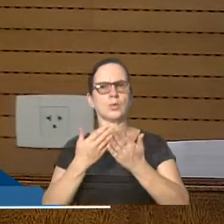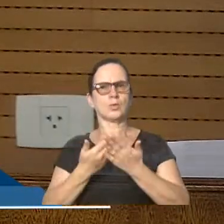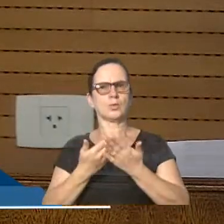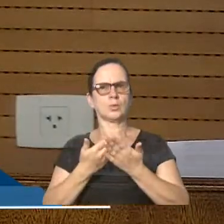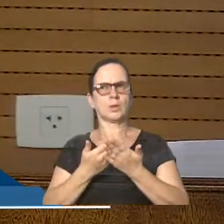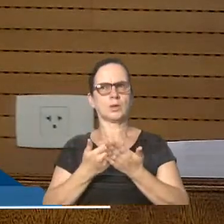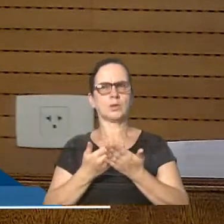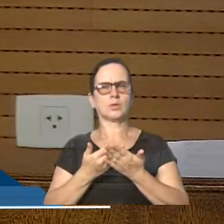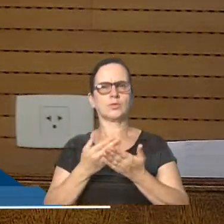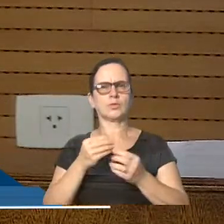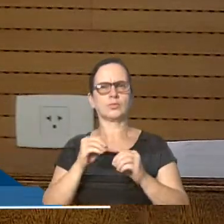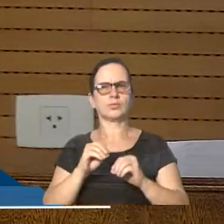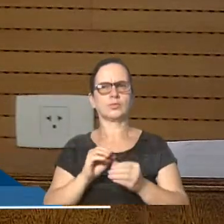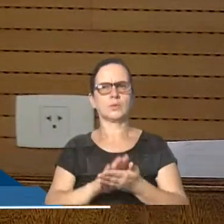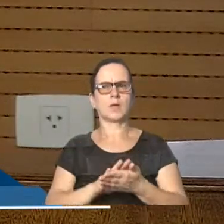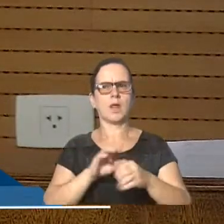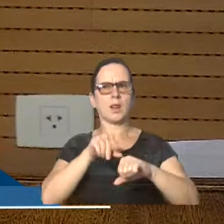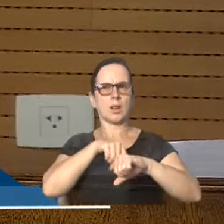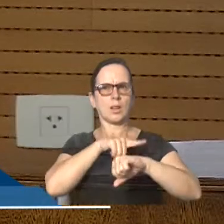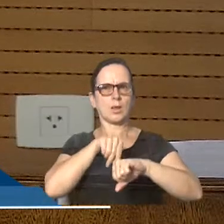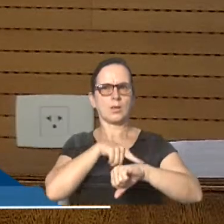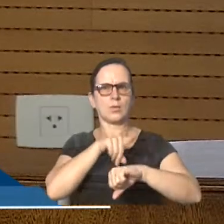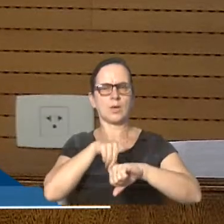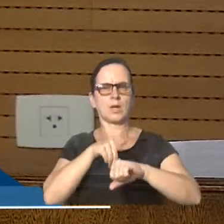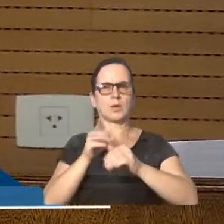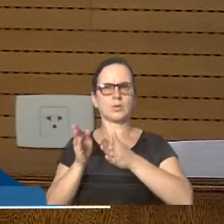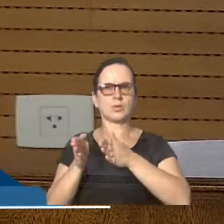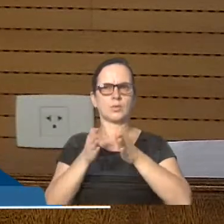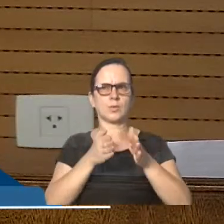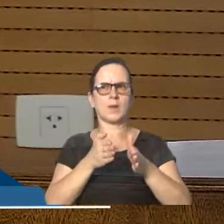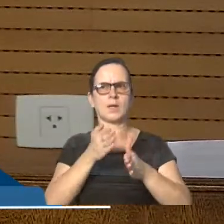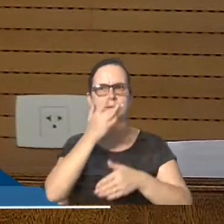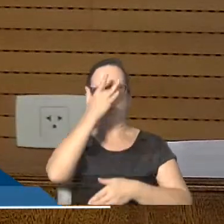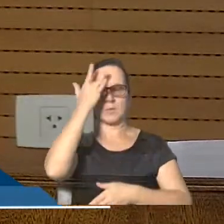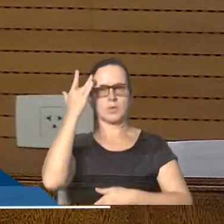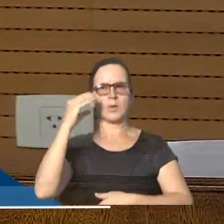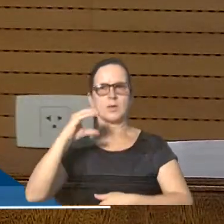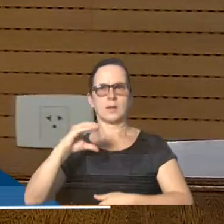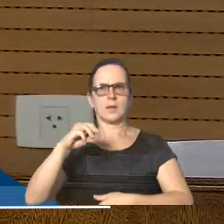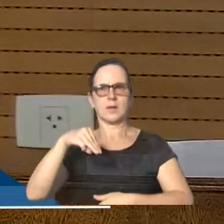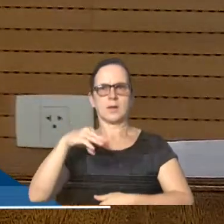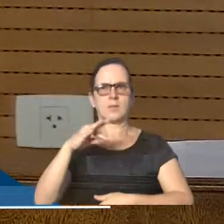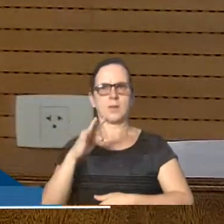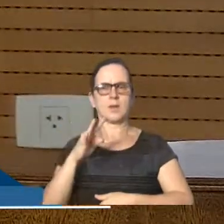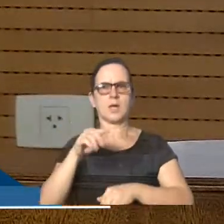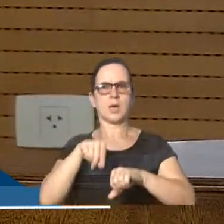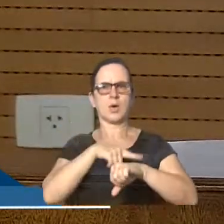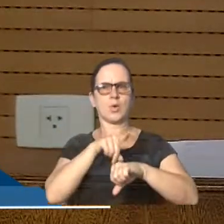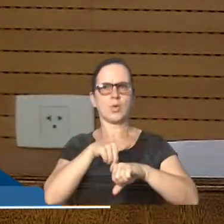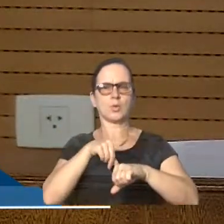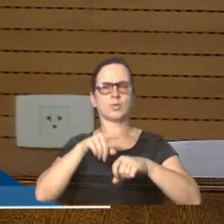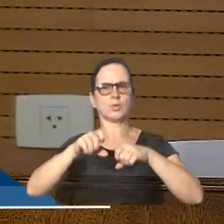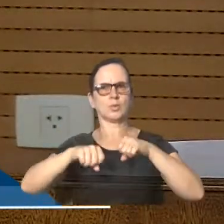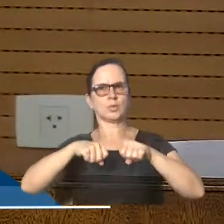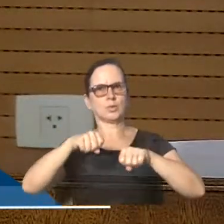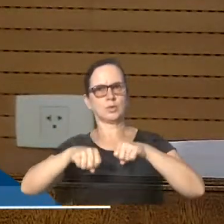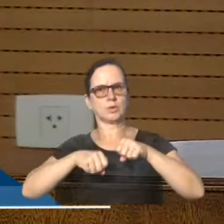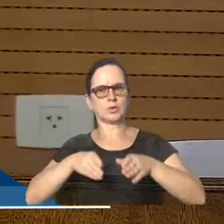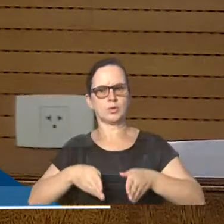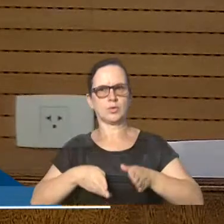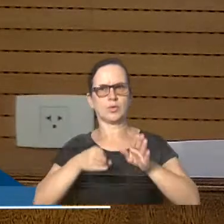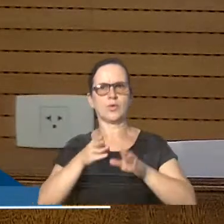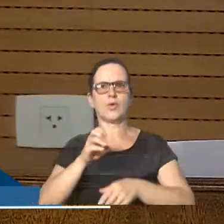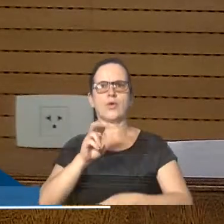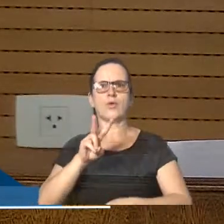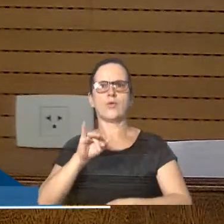de plantões ou atividade de orientação pelos funcionários da CMT sobre o uso de ciclovias na Vila